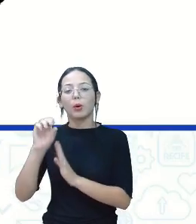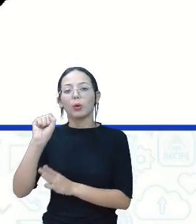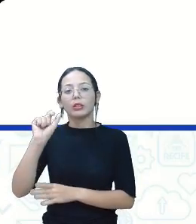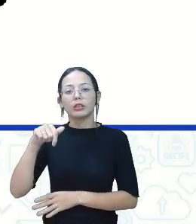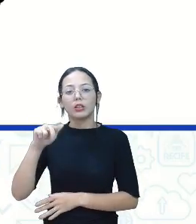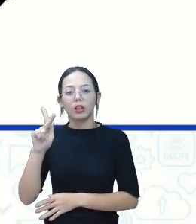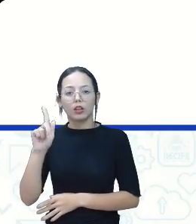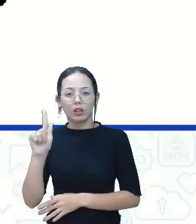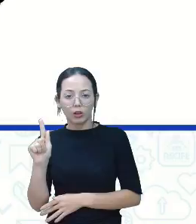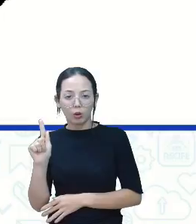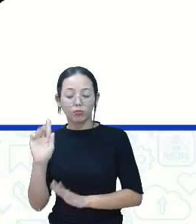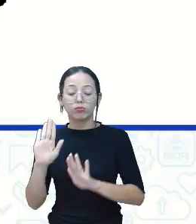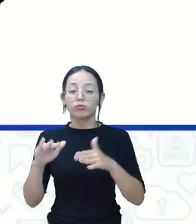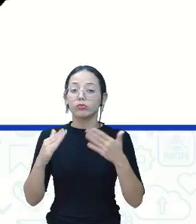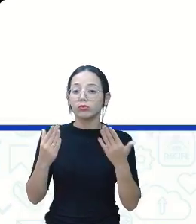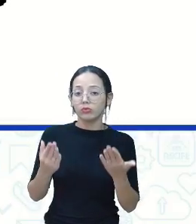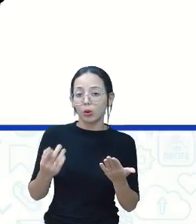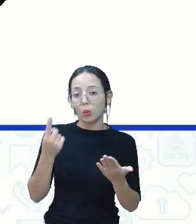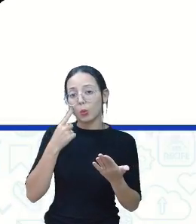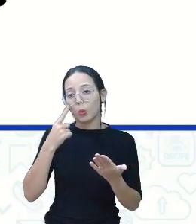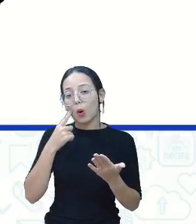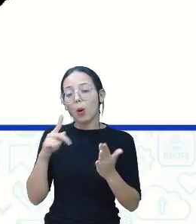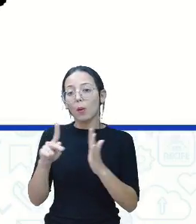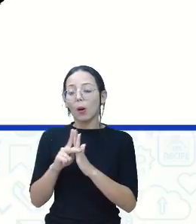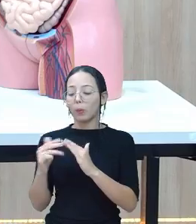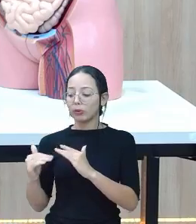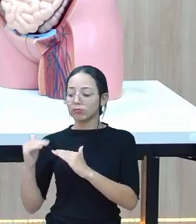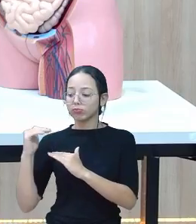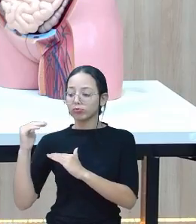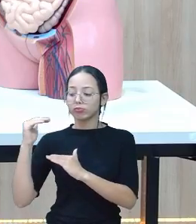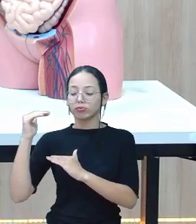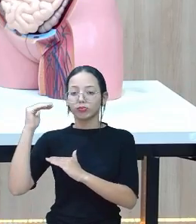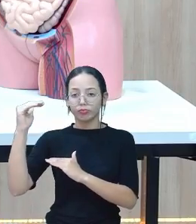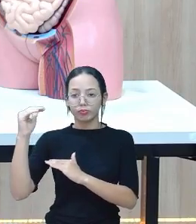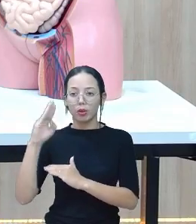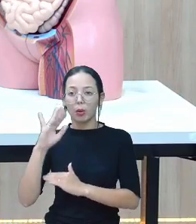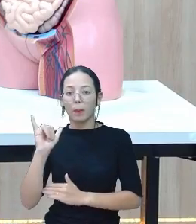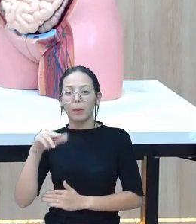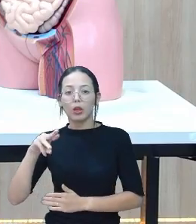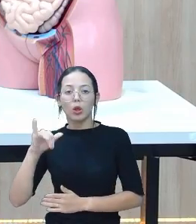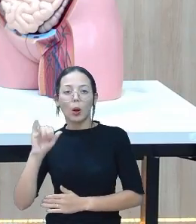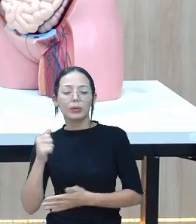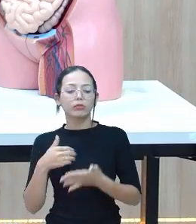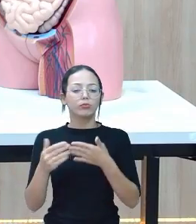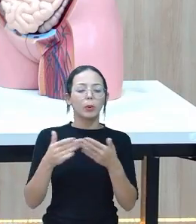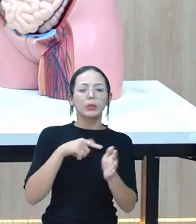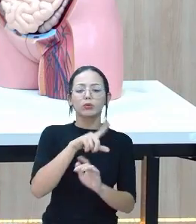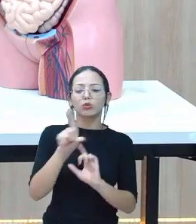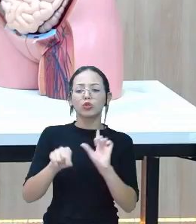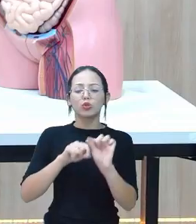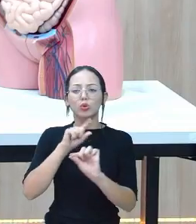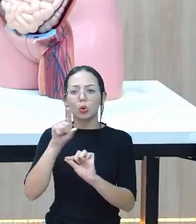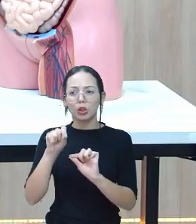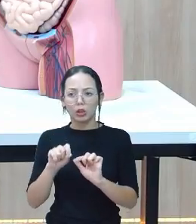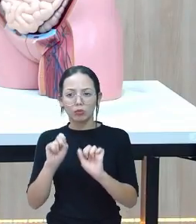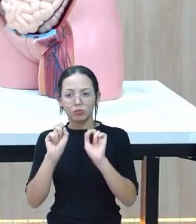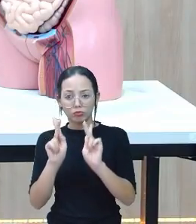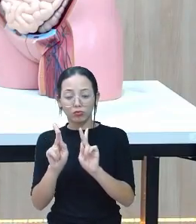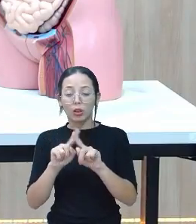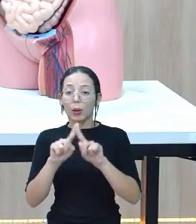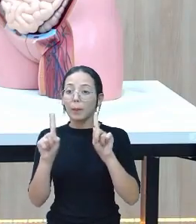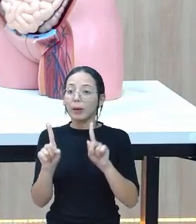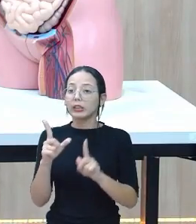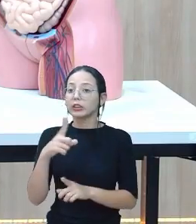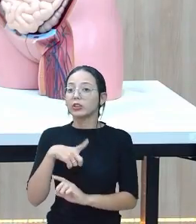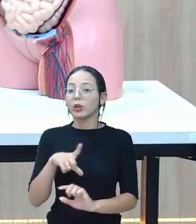87 quilos. Então, aqui a nossa pirâmide de biomassa. Independente do ser que você colocou, desde que você